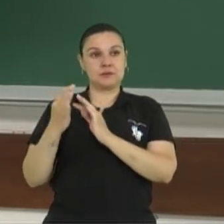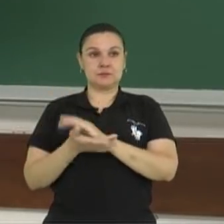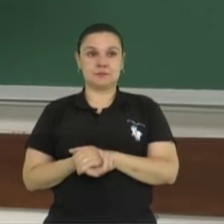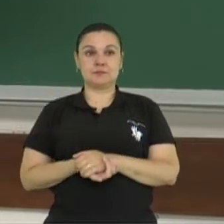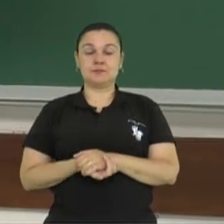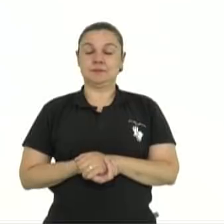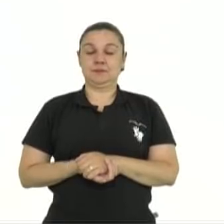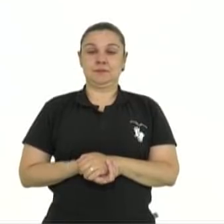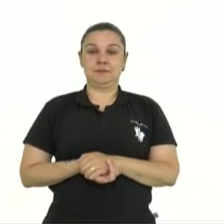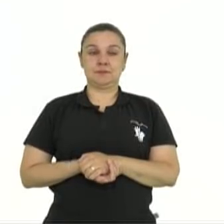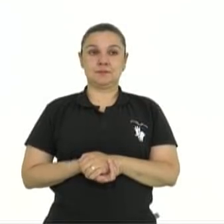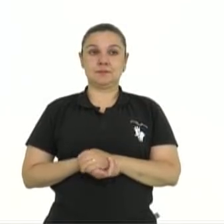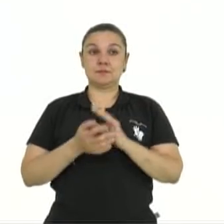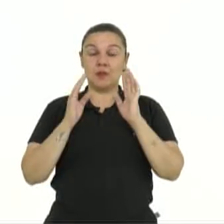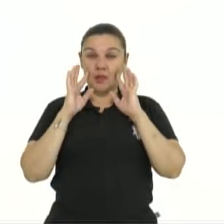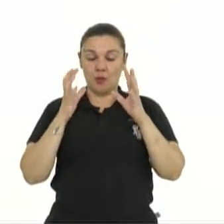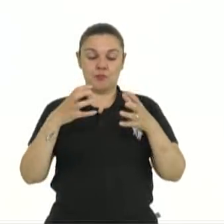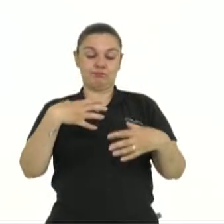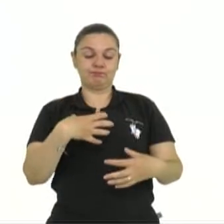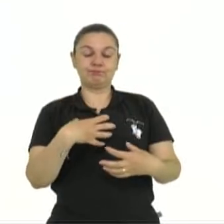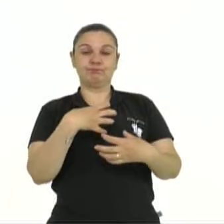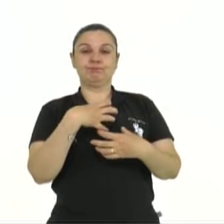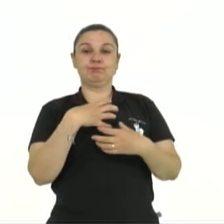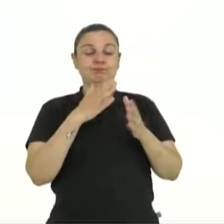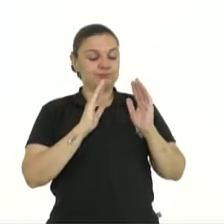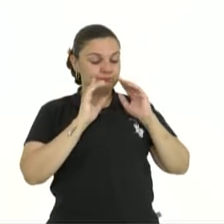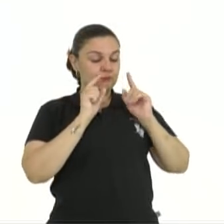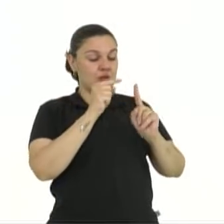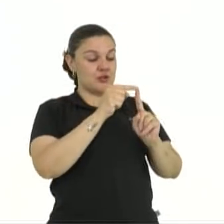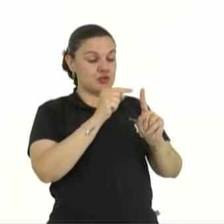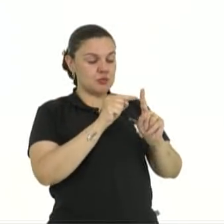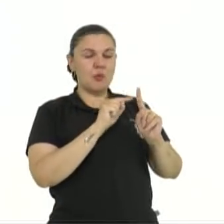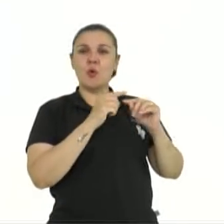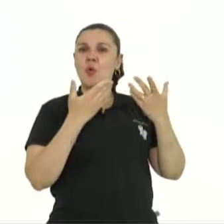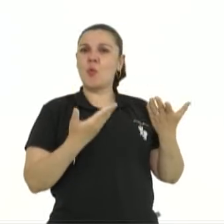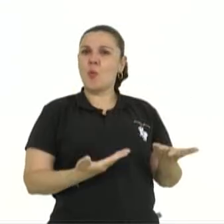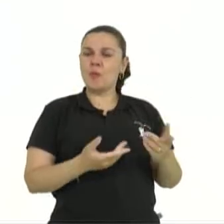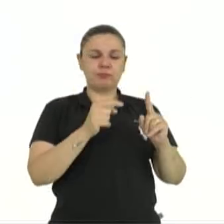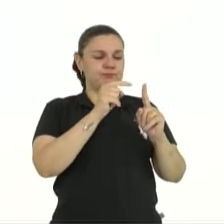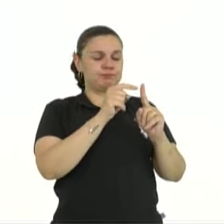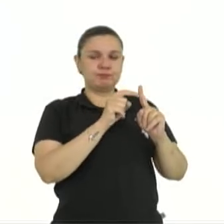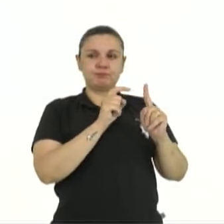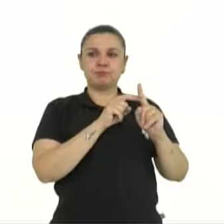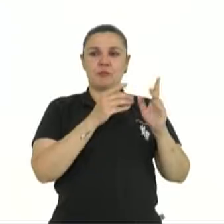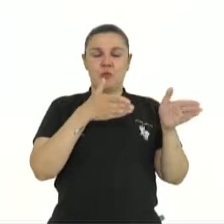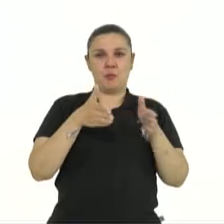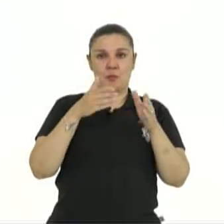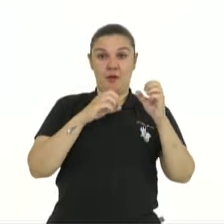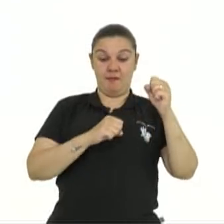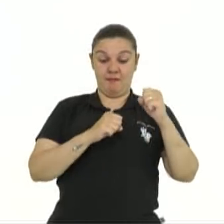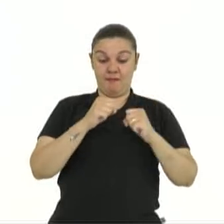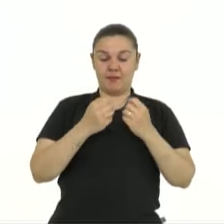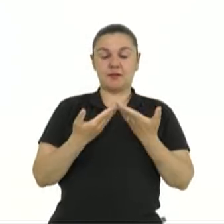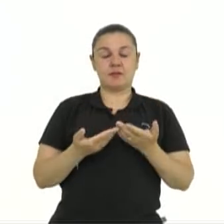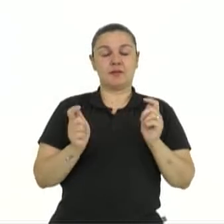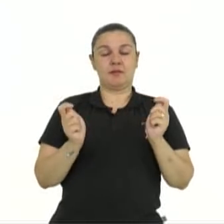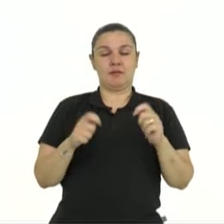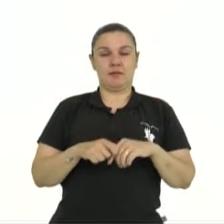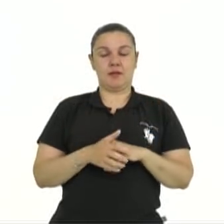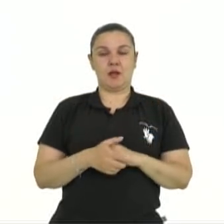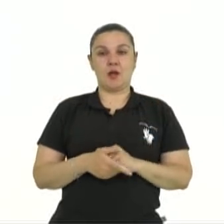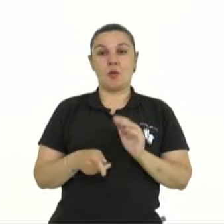vamos lá. Formas de produção. Então, de acordo com a forma que se produz, as indústrias elas podem